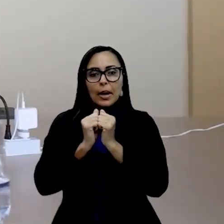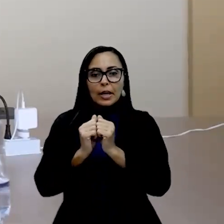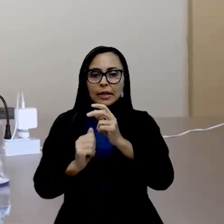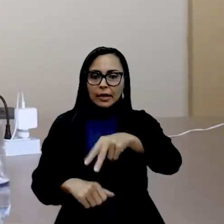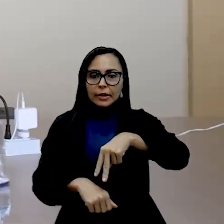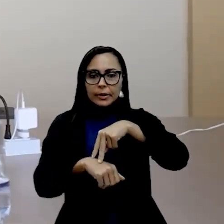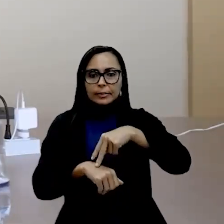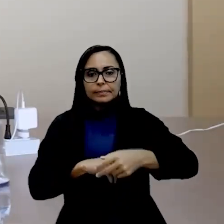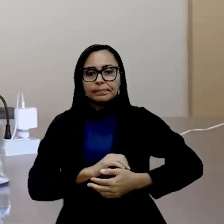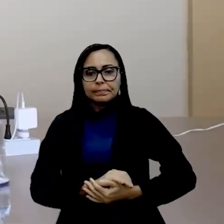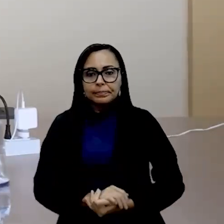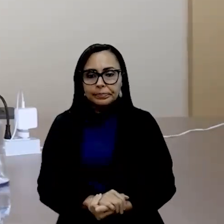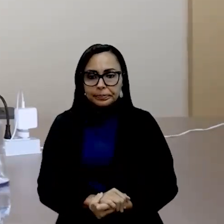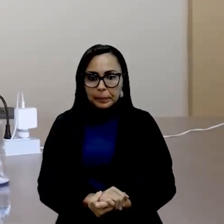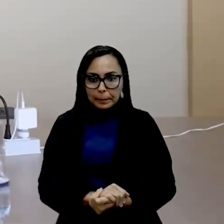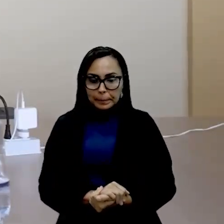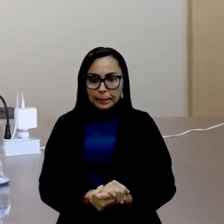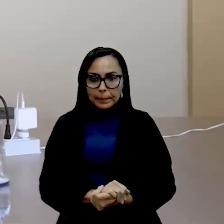desculpe.